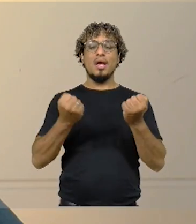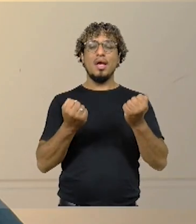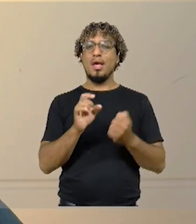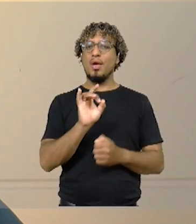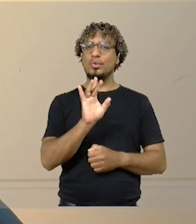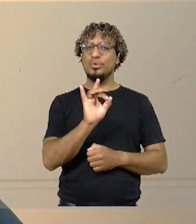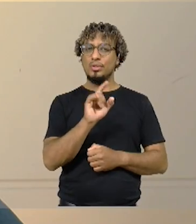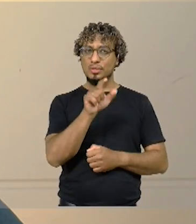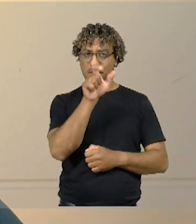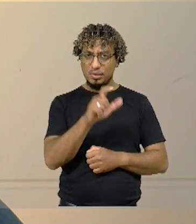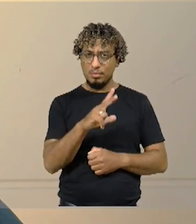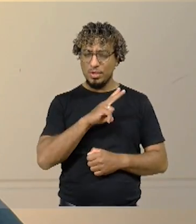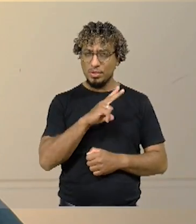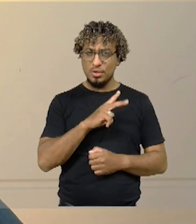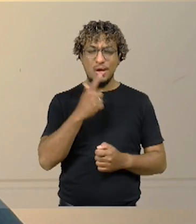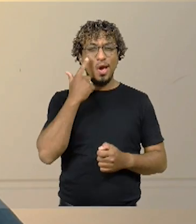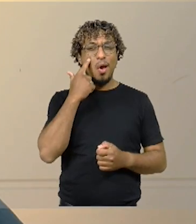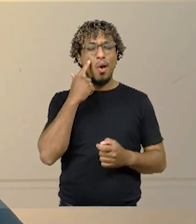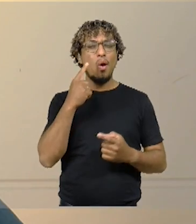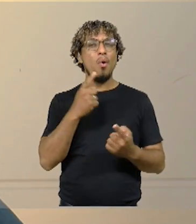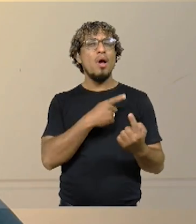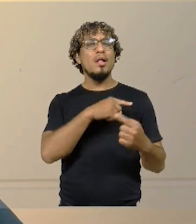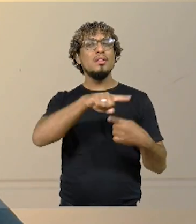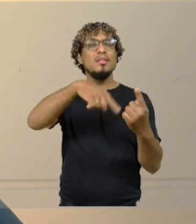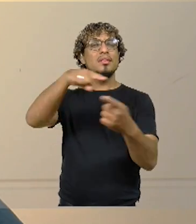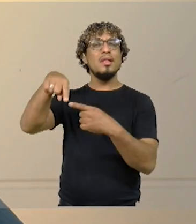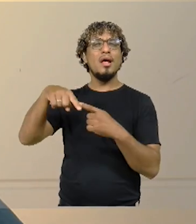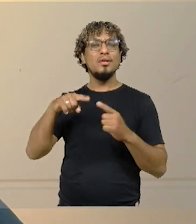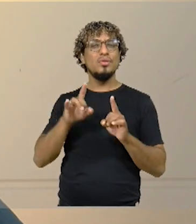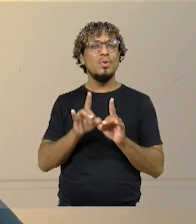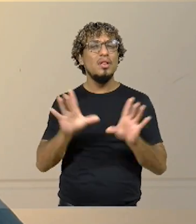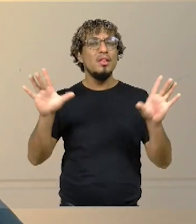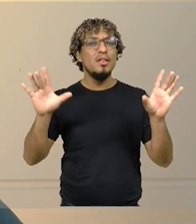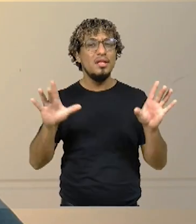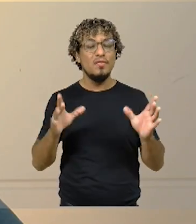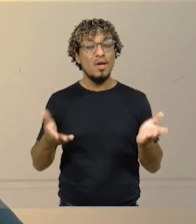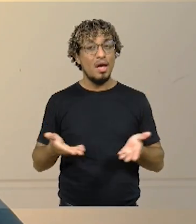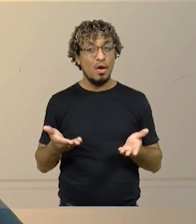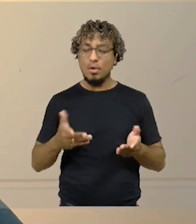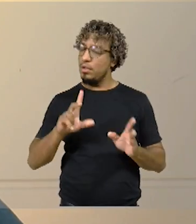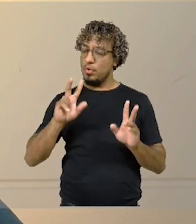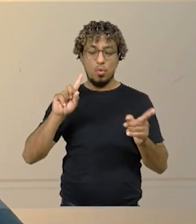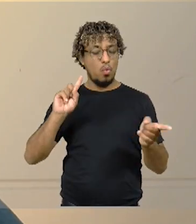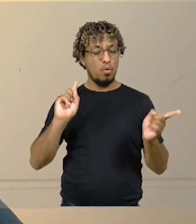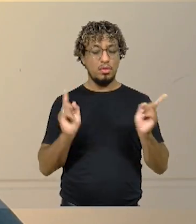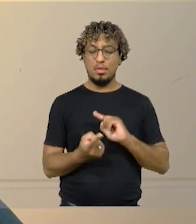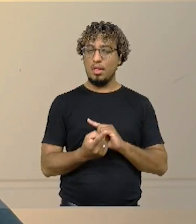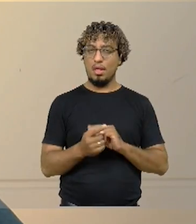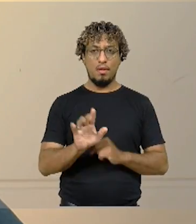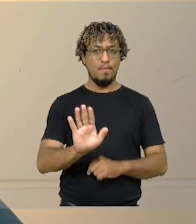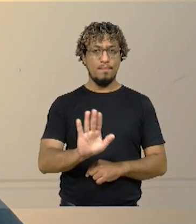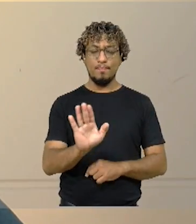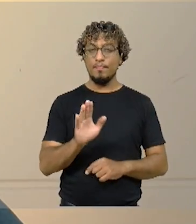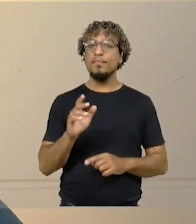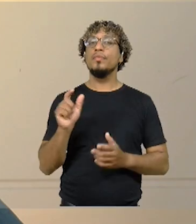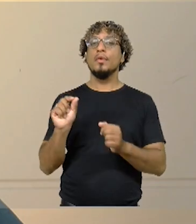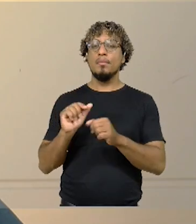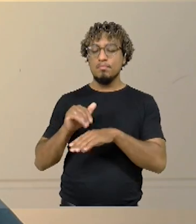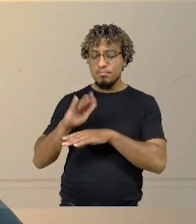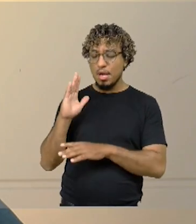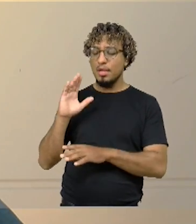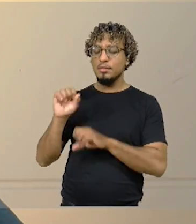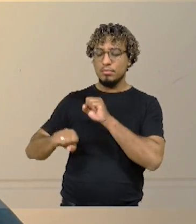Né? E milhões para grandes produtoras culturais a nível nacional. Por isso que a gente vai valorizar o artista da terra, a